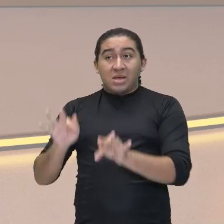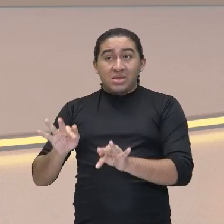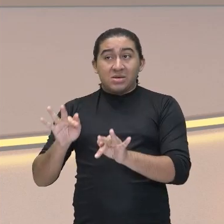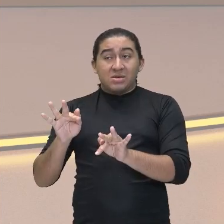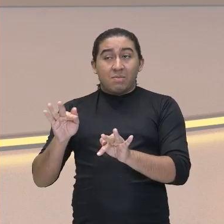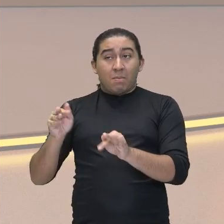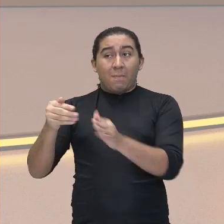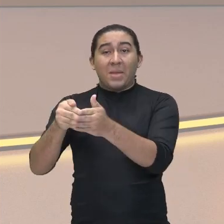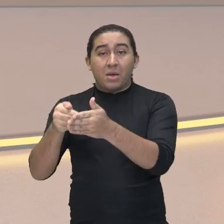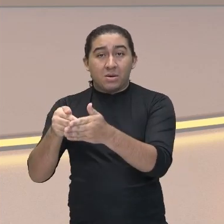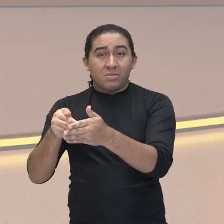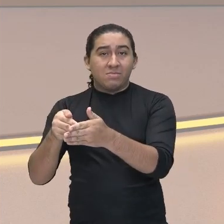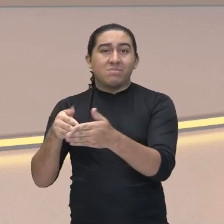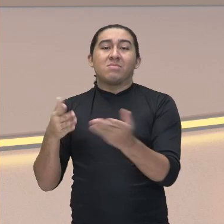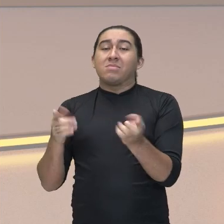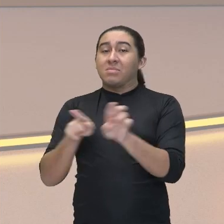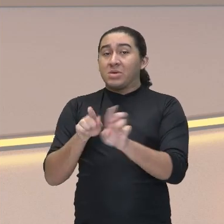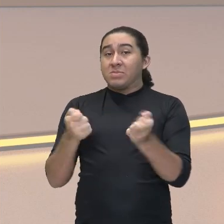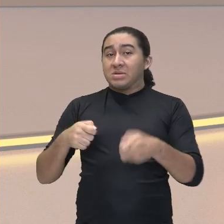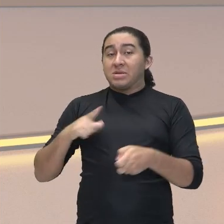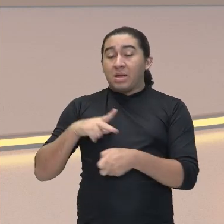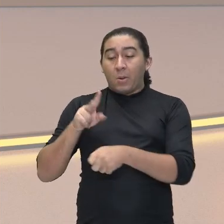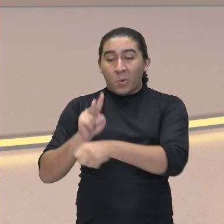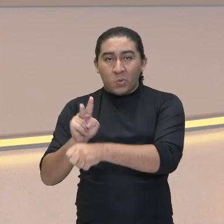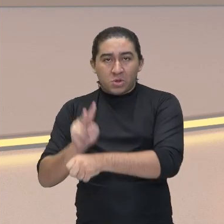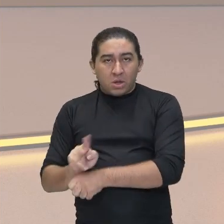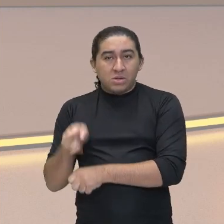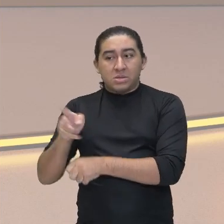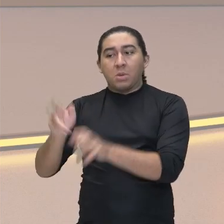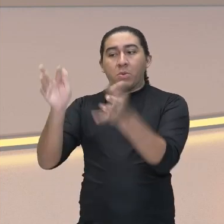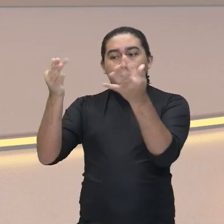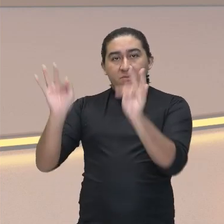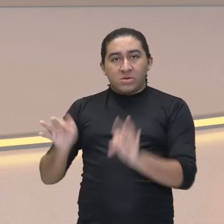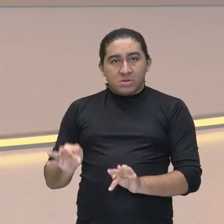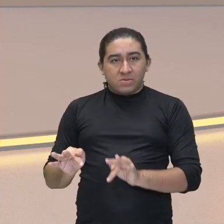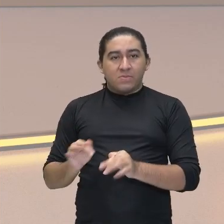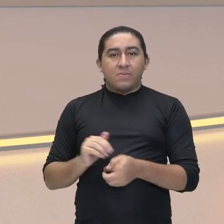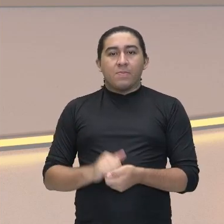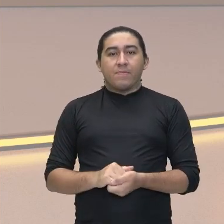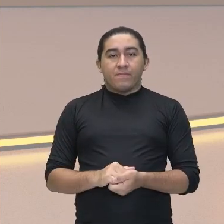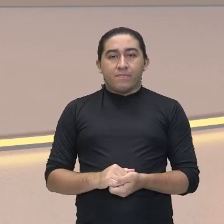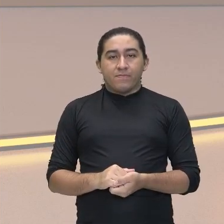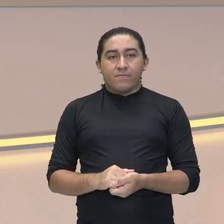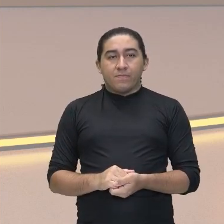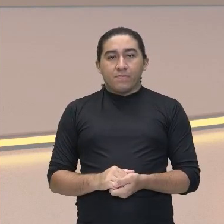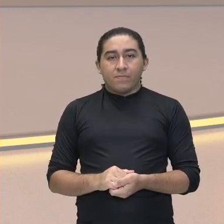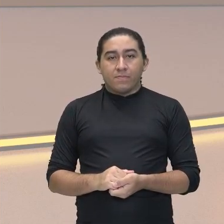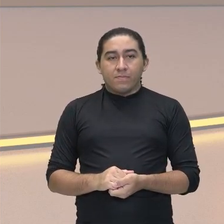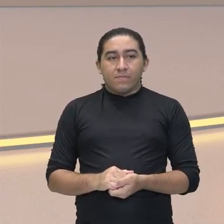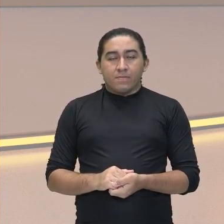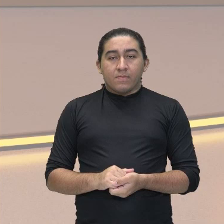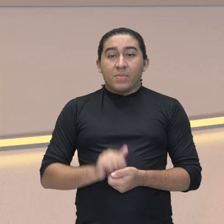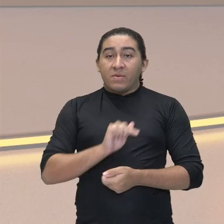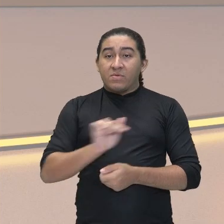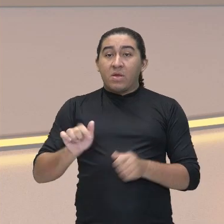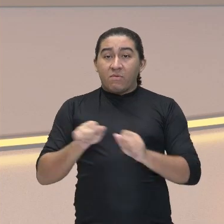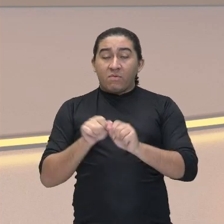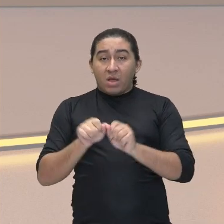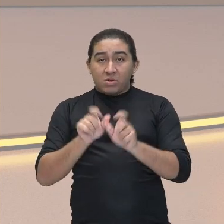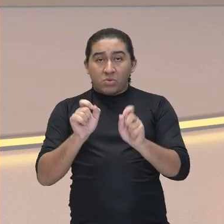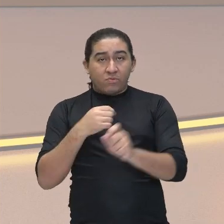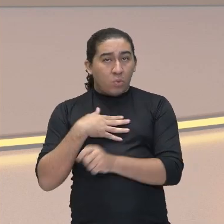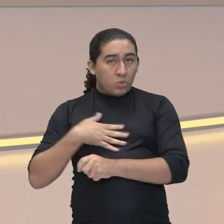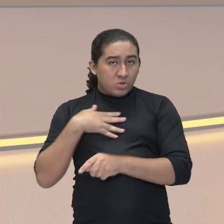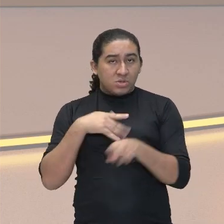interrompida. Então, continue cultivando e vivendo as virtudes, fazendo aquilo que você gosta, que você vai